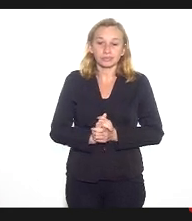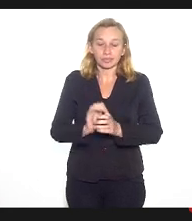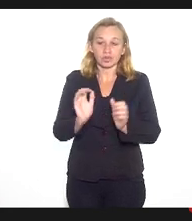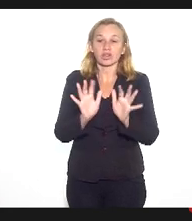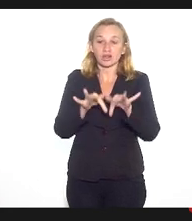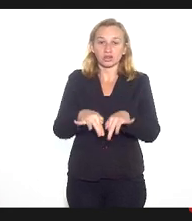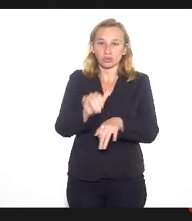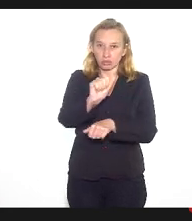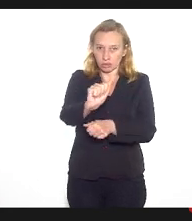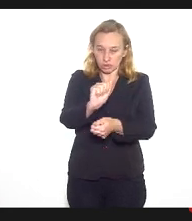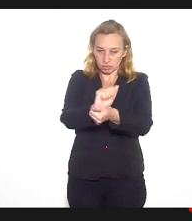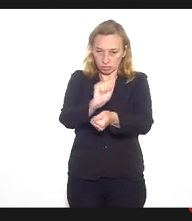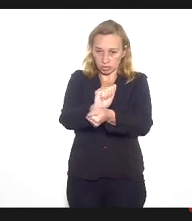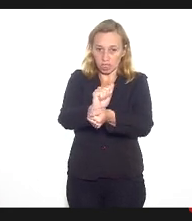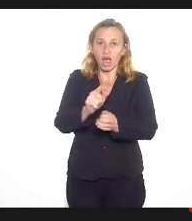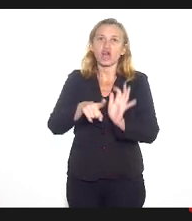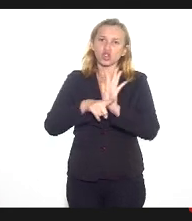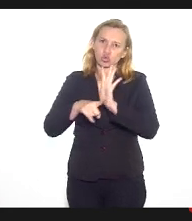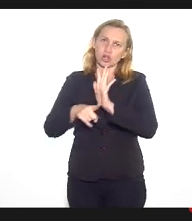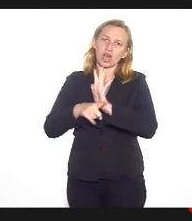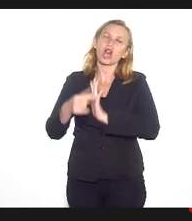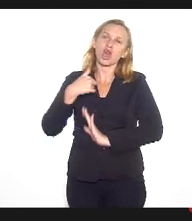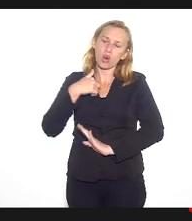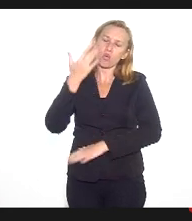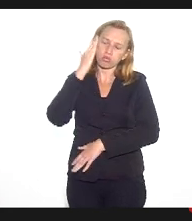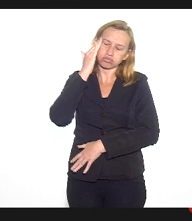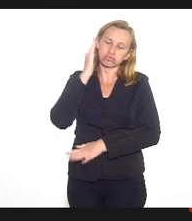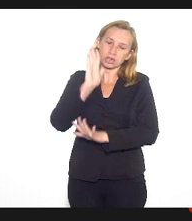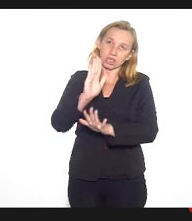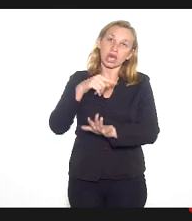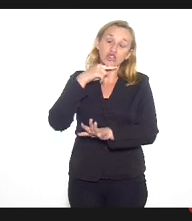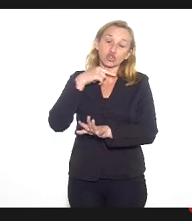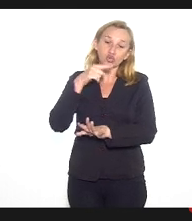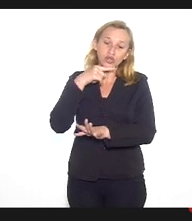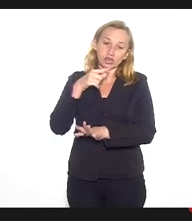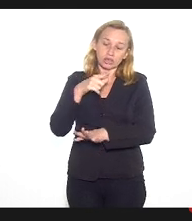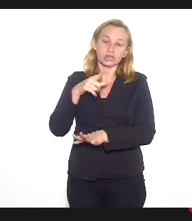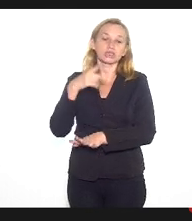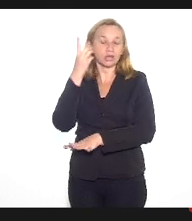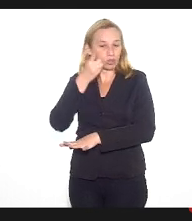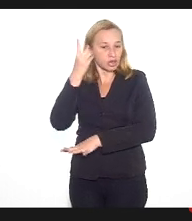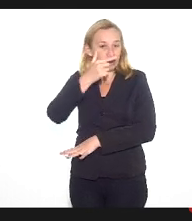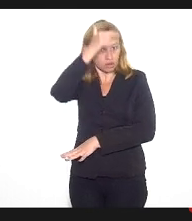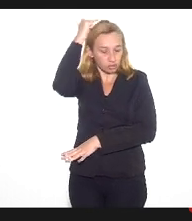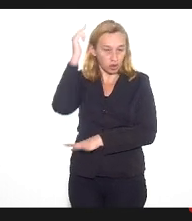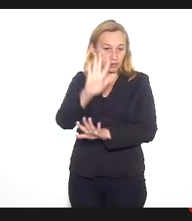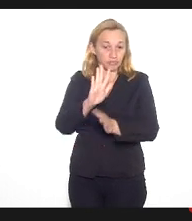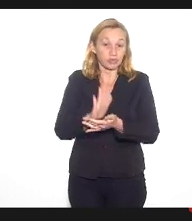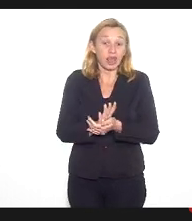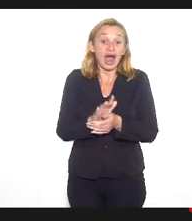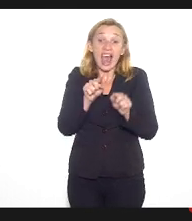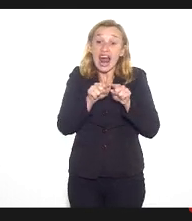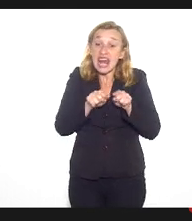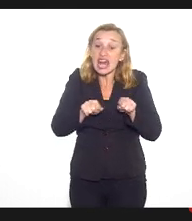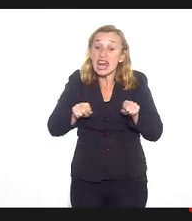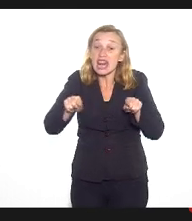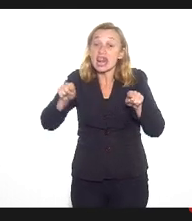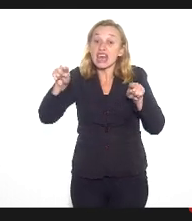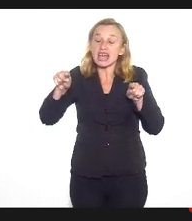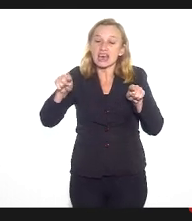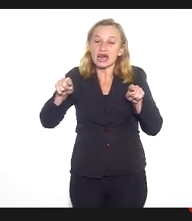Deixa eu só tentar ajudar. Eu acho que eu estou entendendo a dúvida do deputado Luiz Paulo. A linha é um